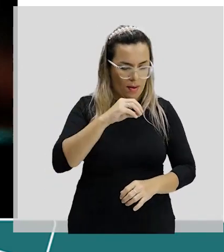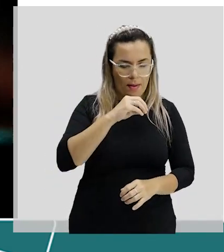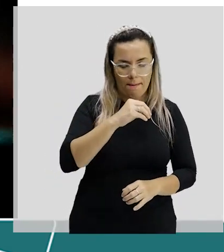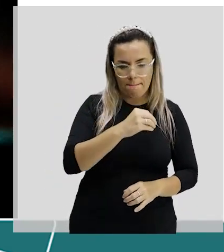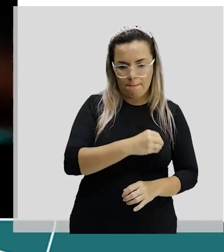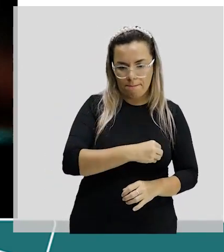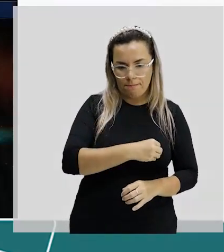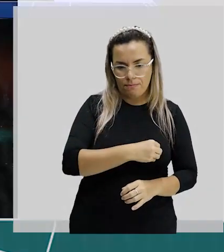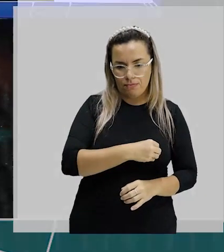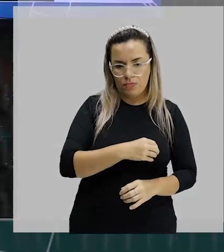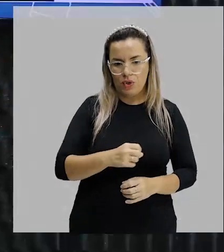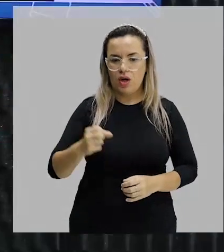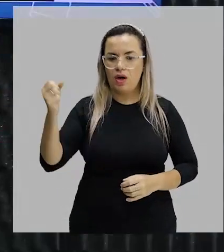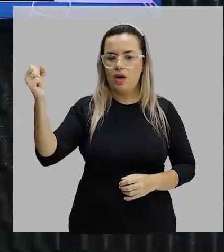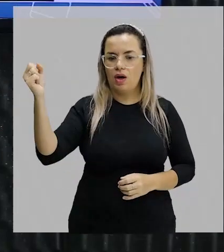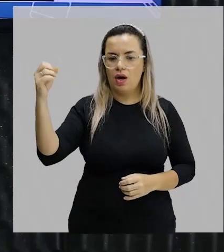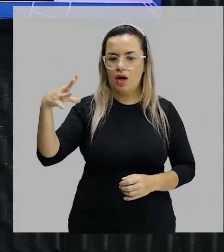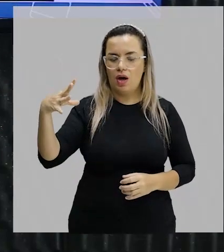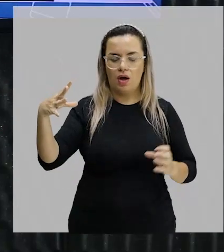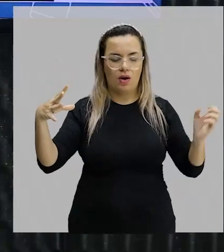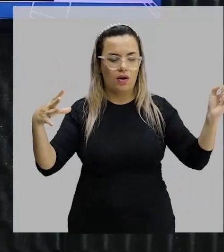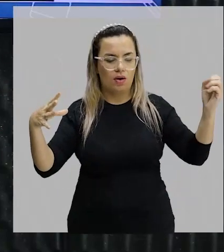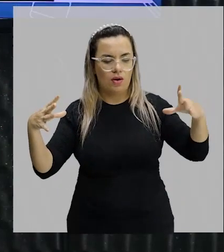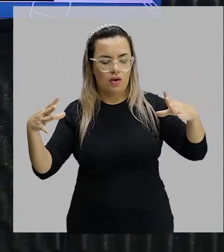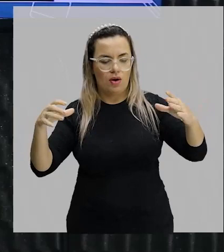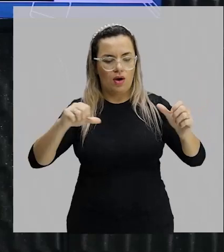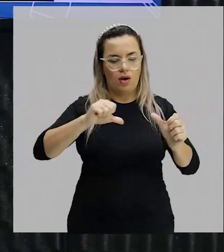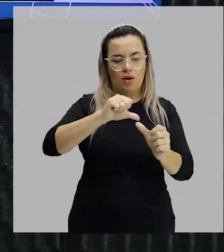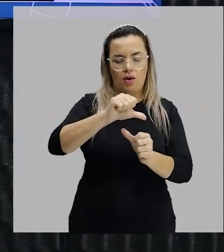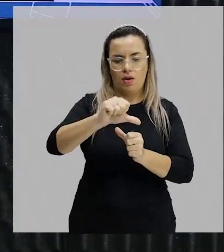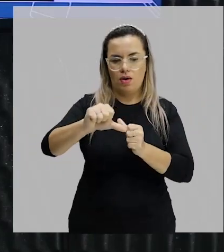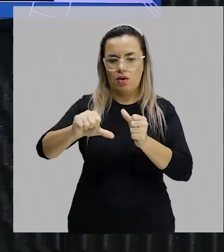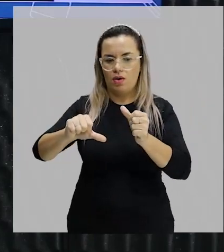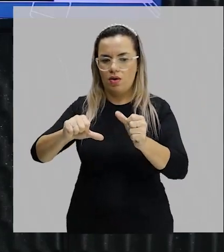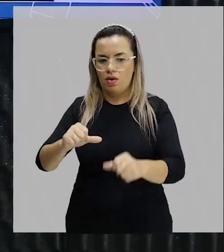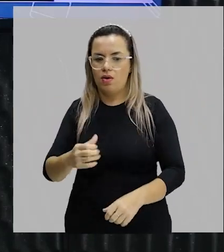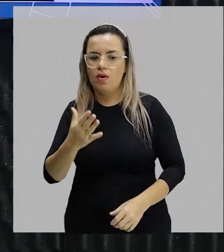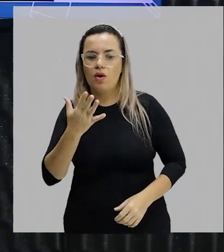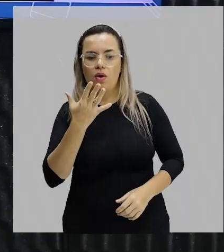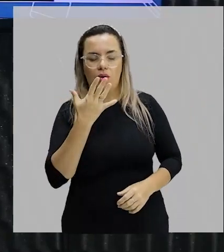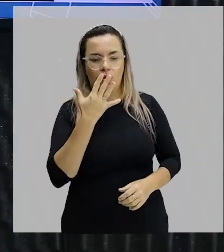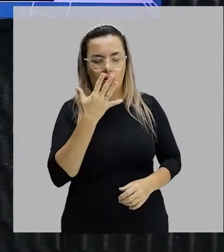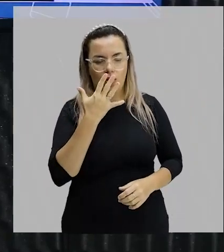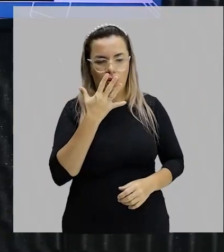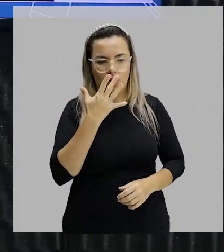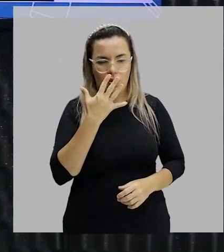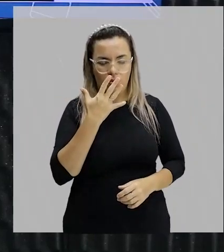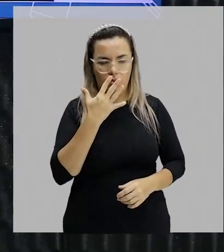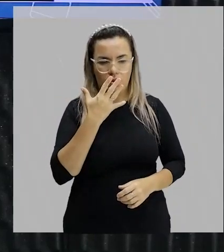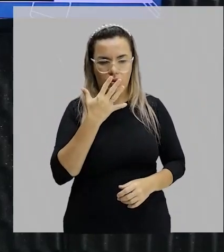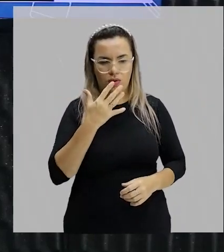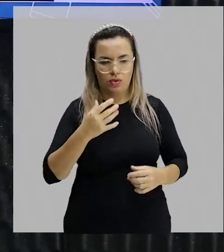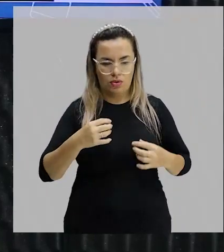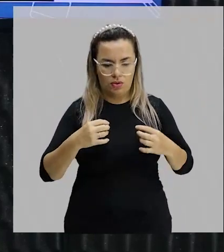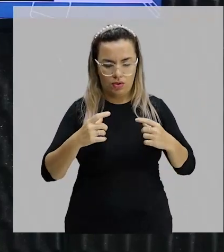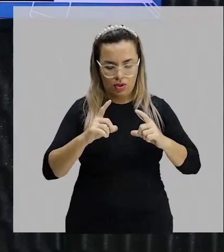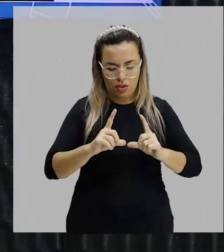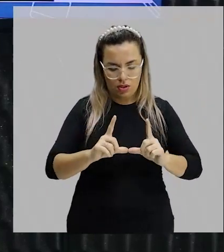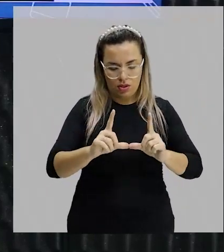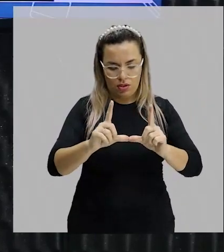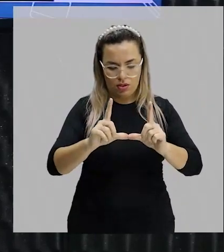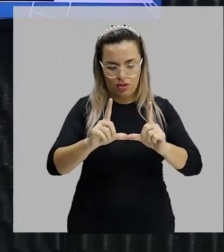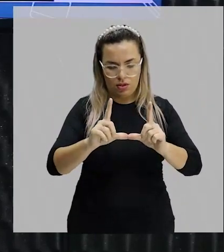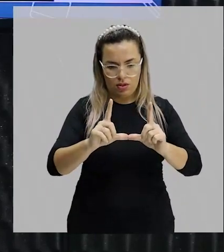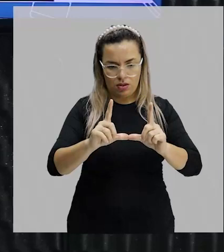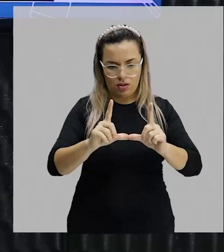A luz, ela vai moldando as cores do figurino. Então, o figurino, nesse caso, a proposta é que ele seja neutro para que cada efeito casado